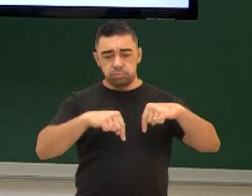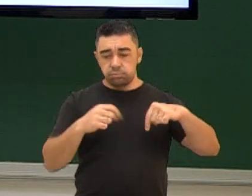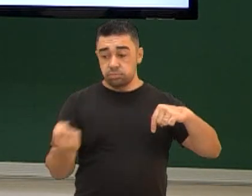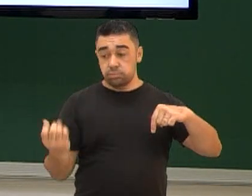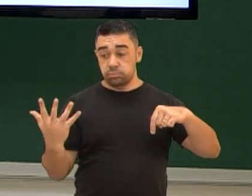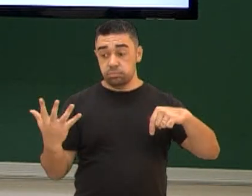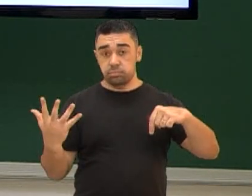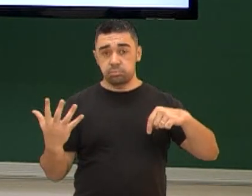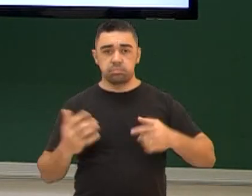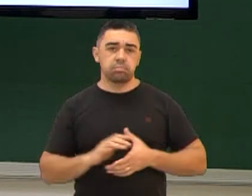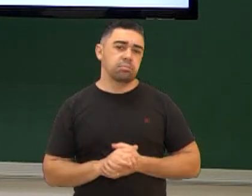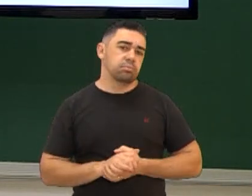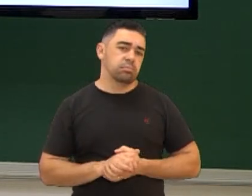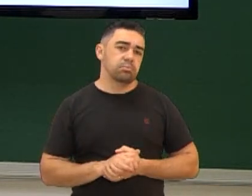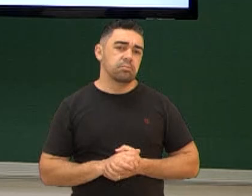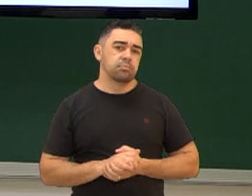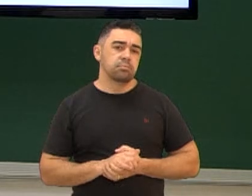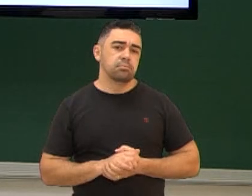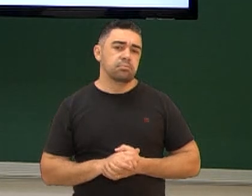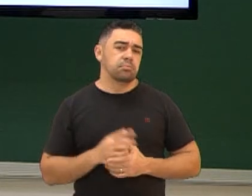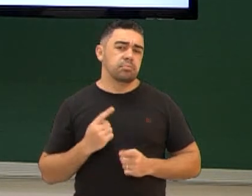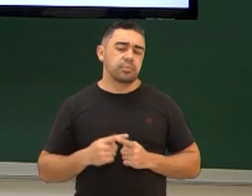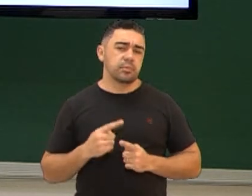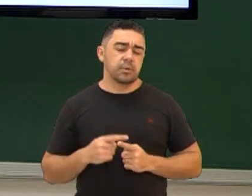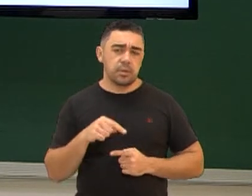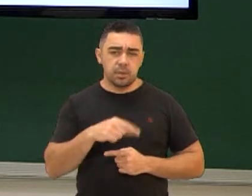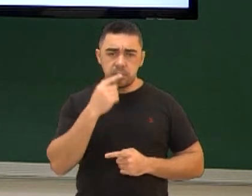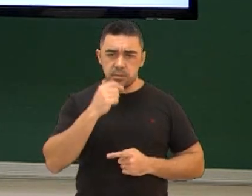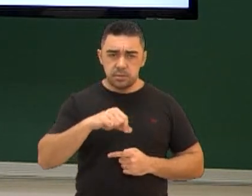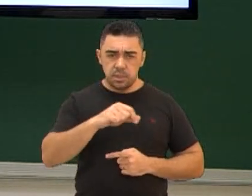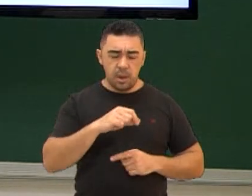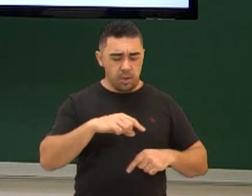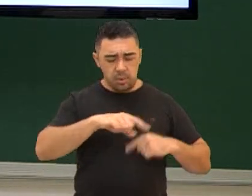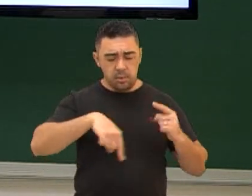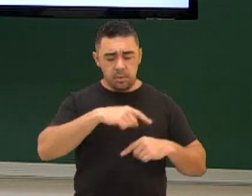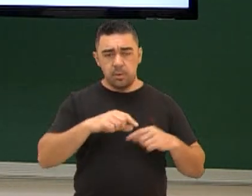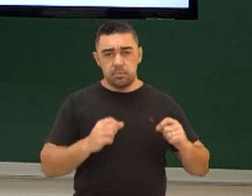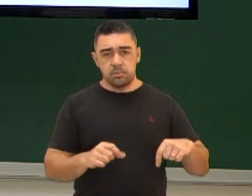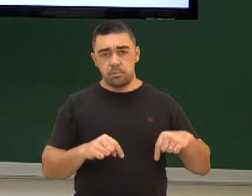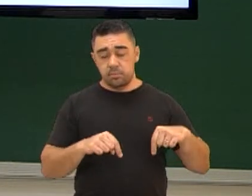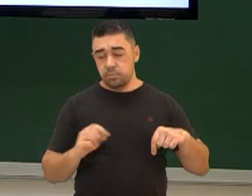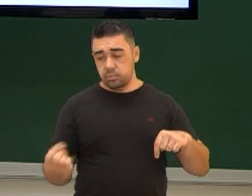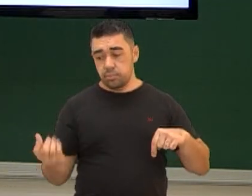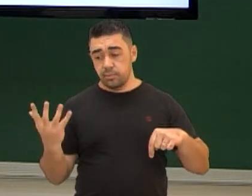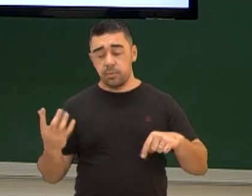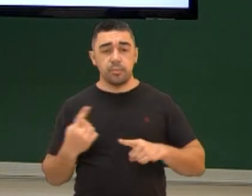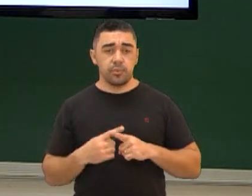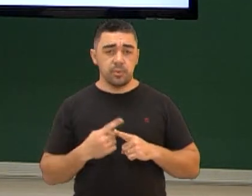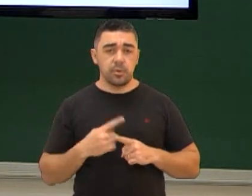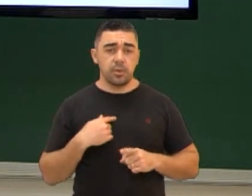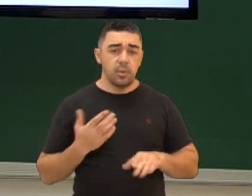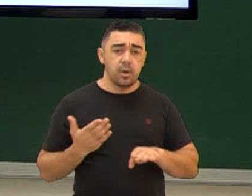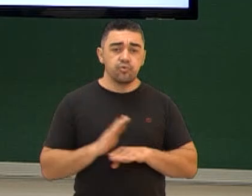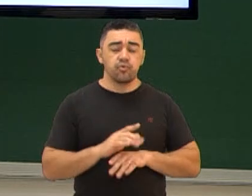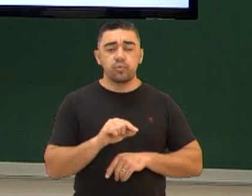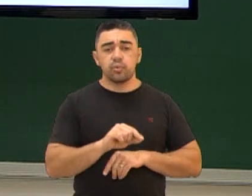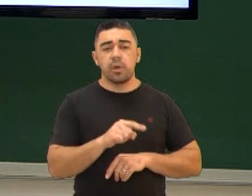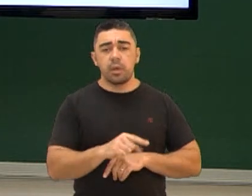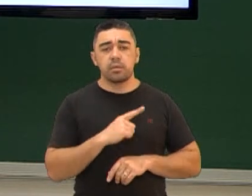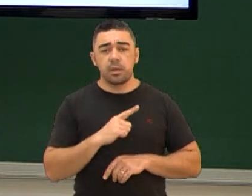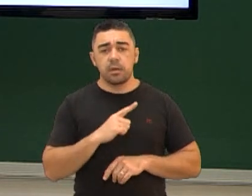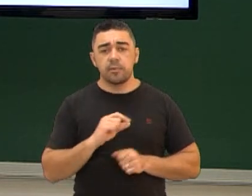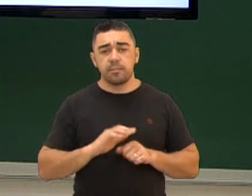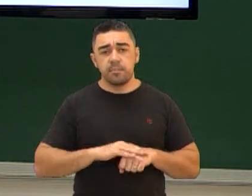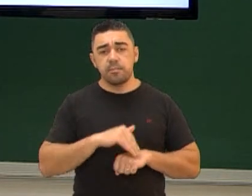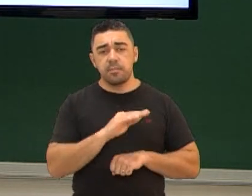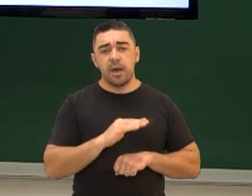e a lâmpada de repente acende. Por que a lâmpada acende quando eu jogo sal na água? Porque eu auxilio a